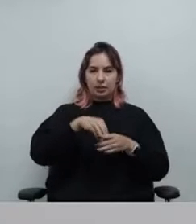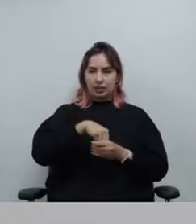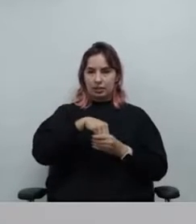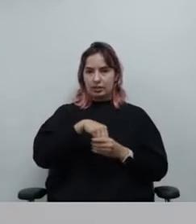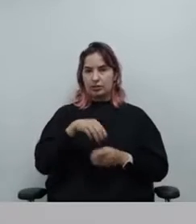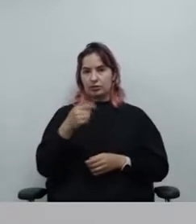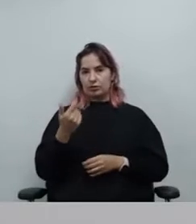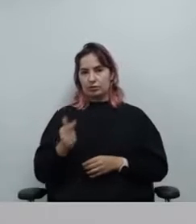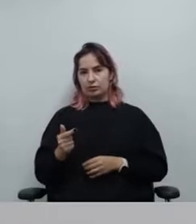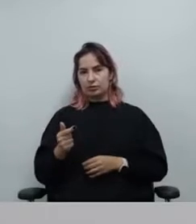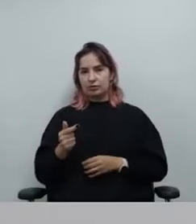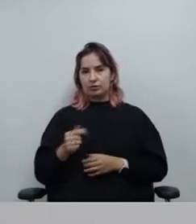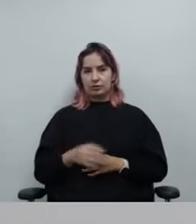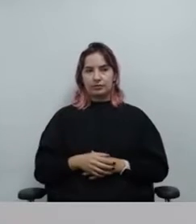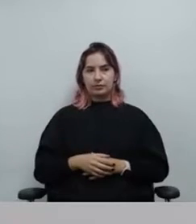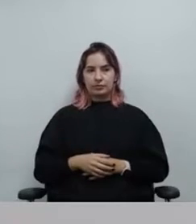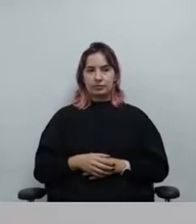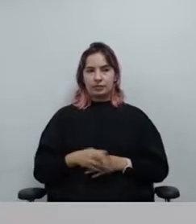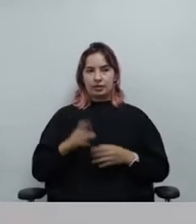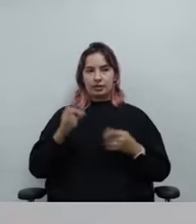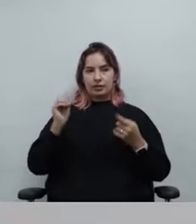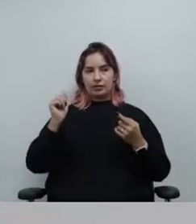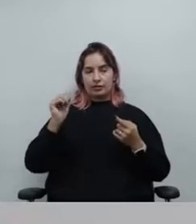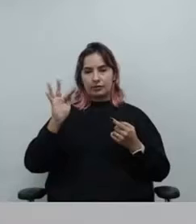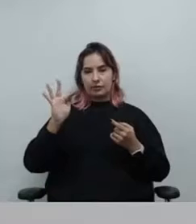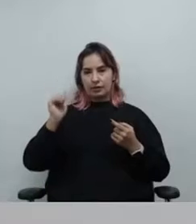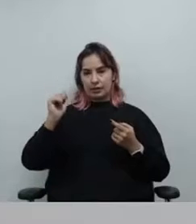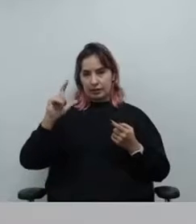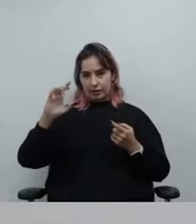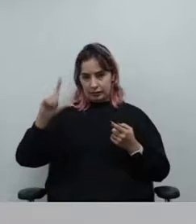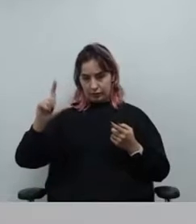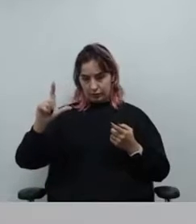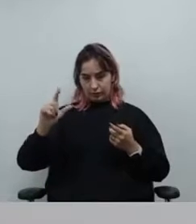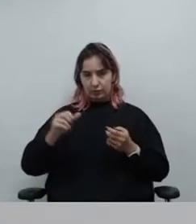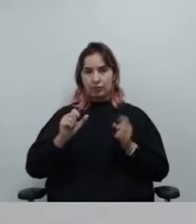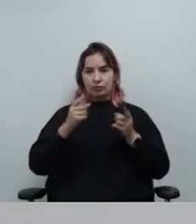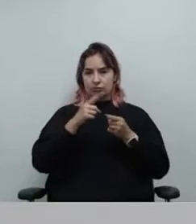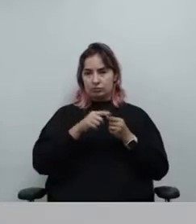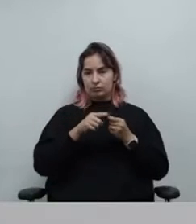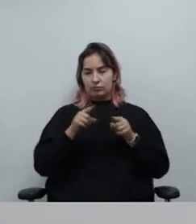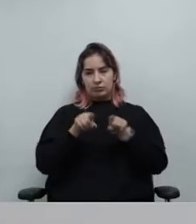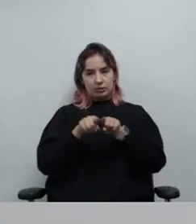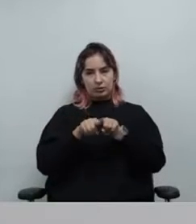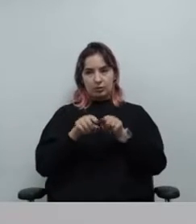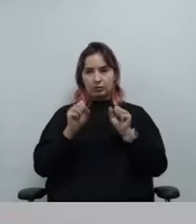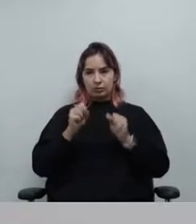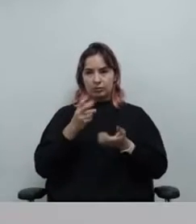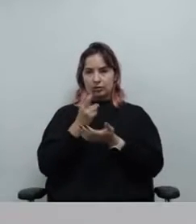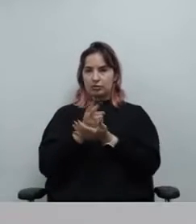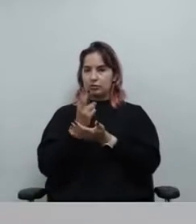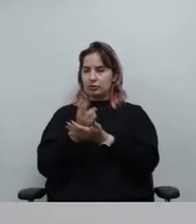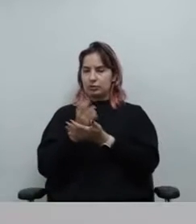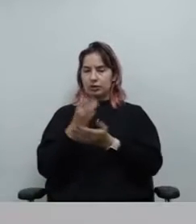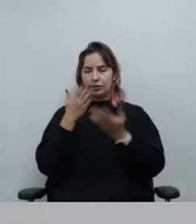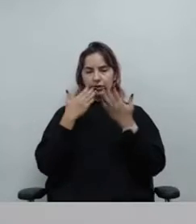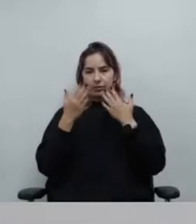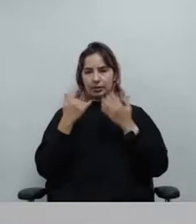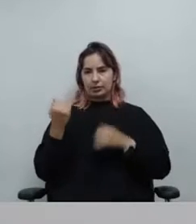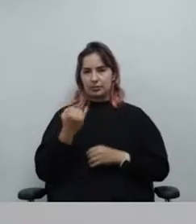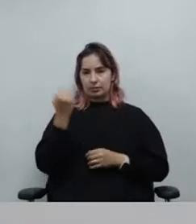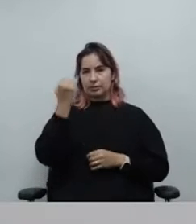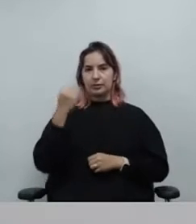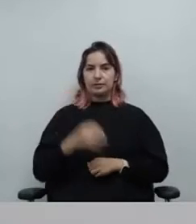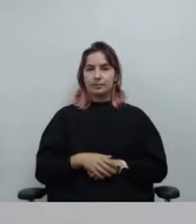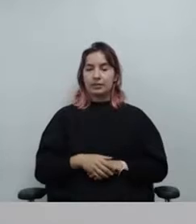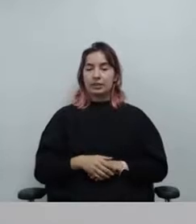conselheiro Alan, conselheiro Rafael Camarão, para continuar nesse debate institucional tão importante. Certamente